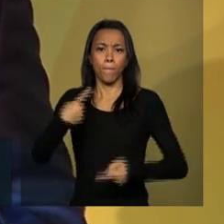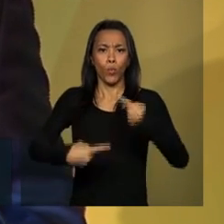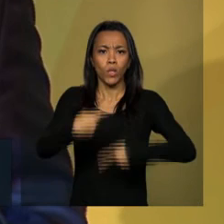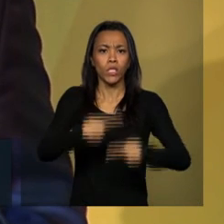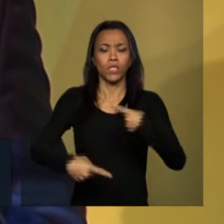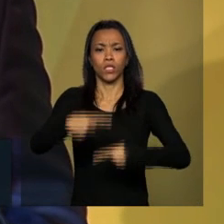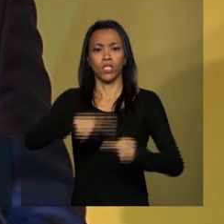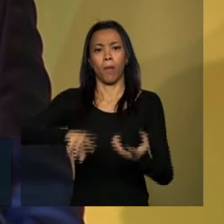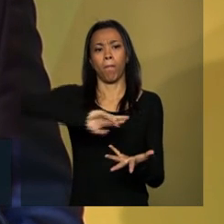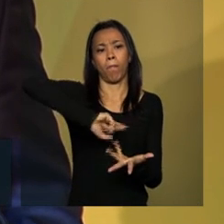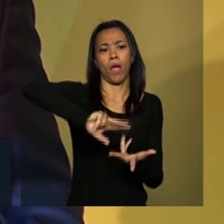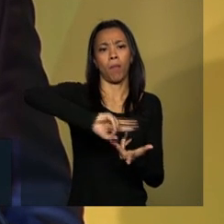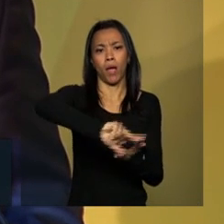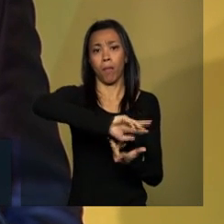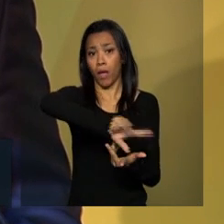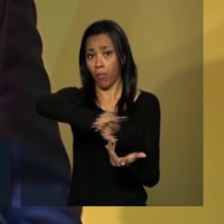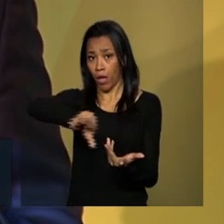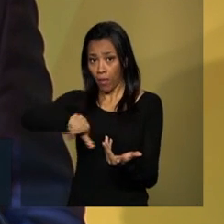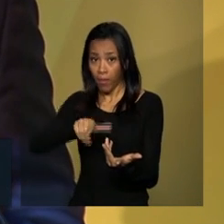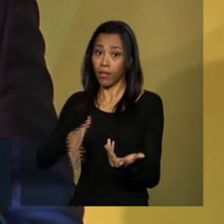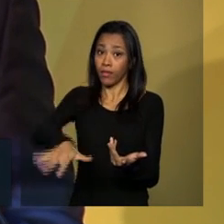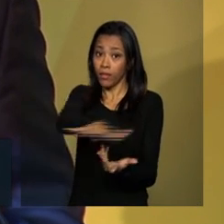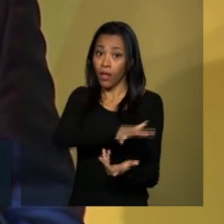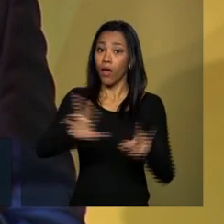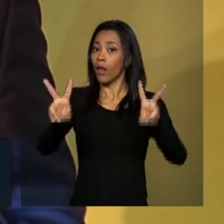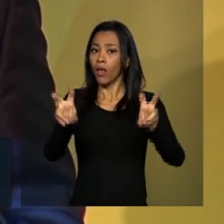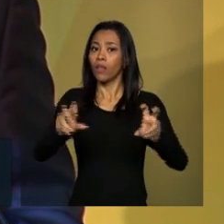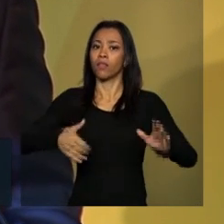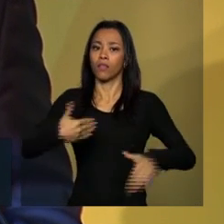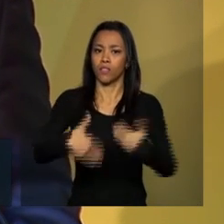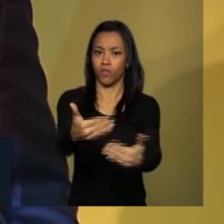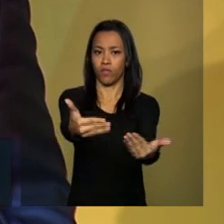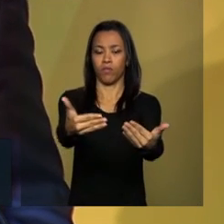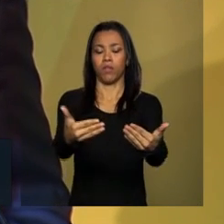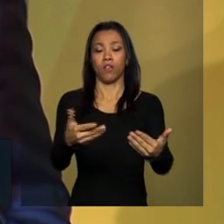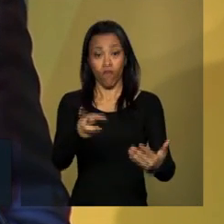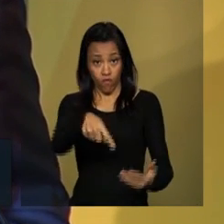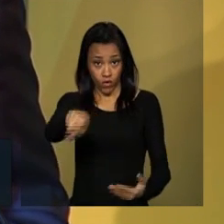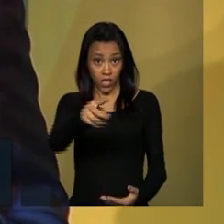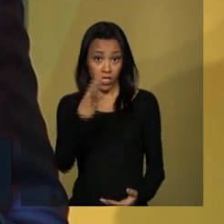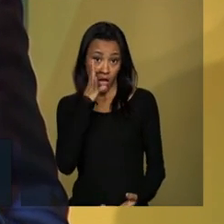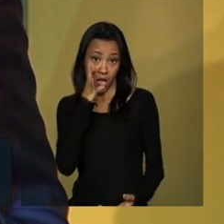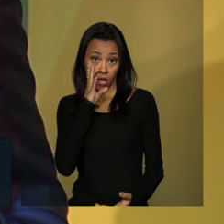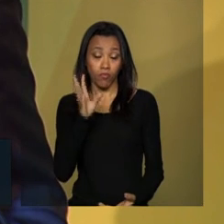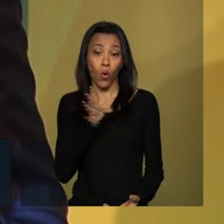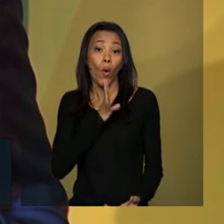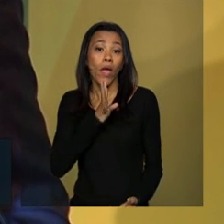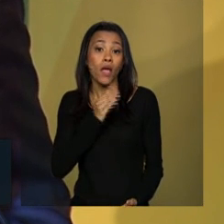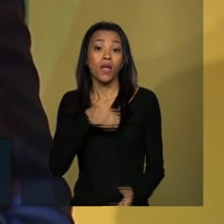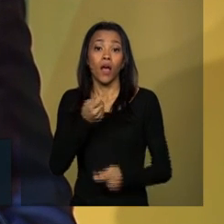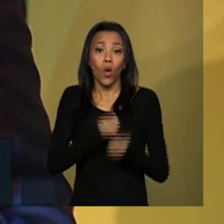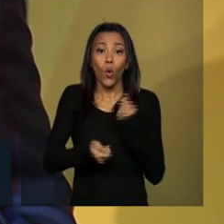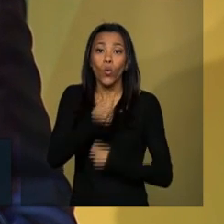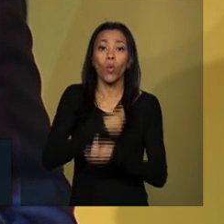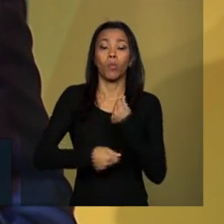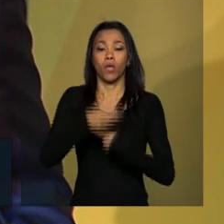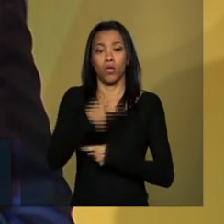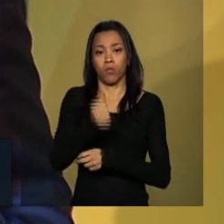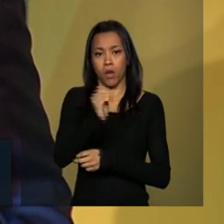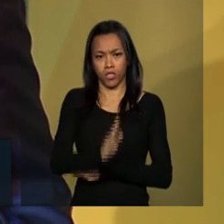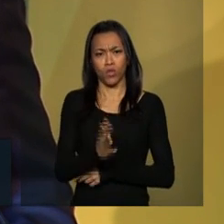de crescimento e desenvolvimento. Como vocês sabem, vocês que acompanham a economia brasileira, estamos numa fase de transição e de